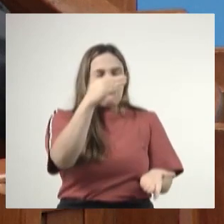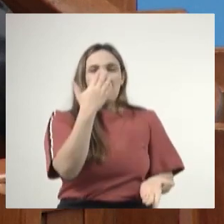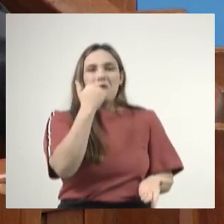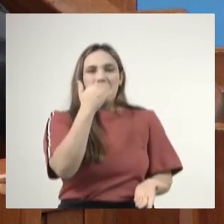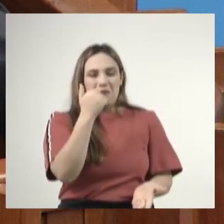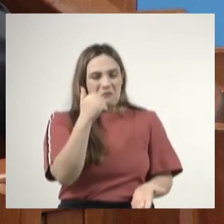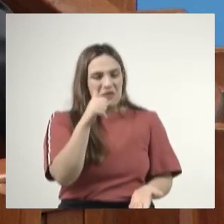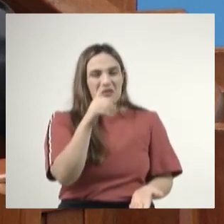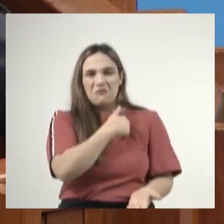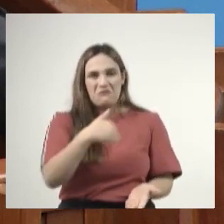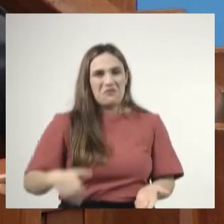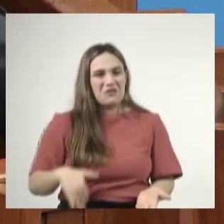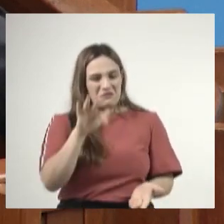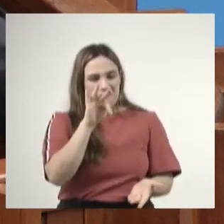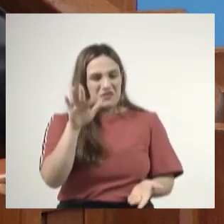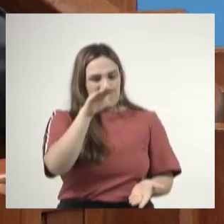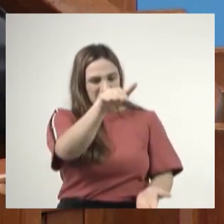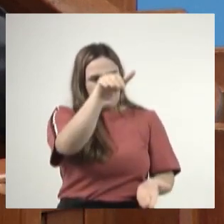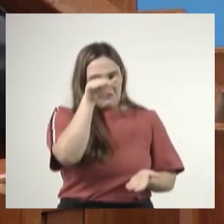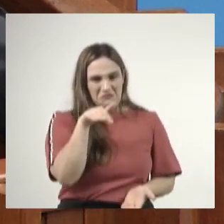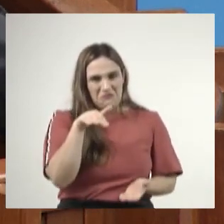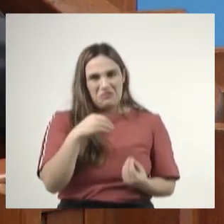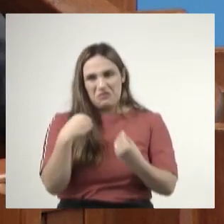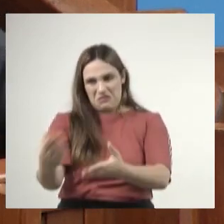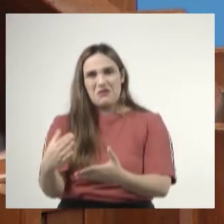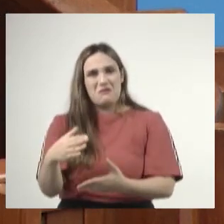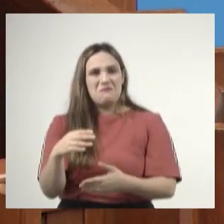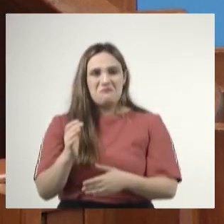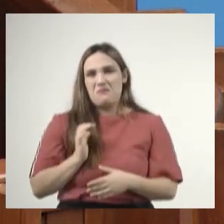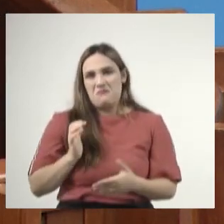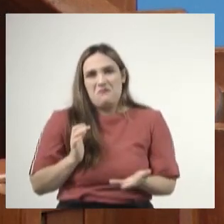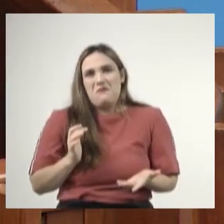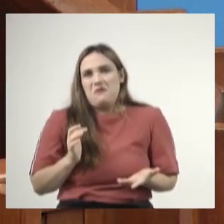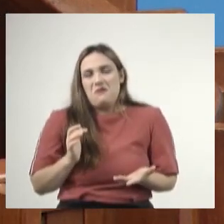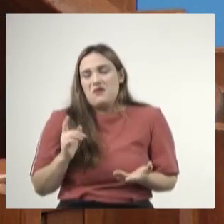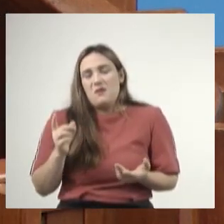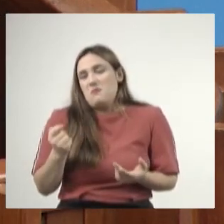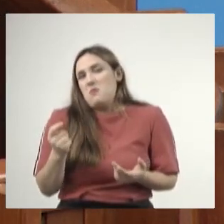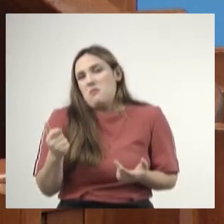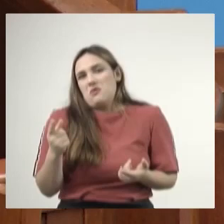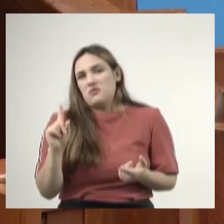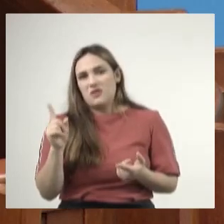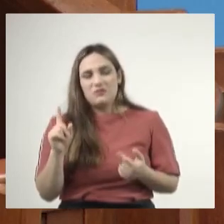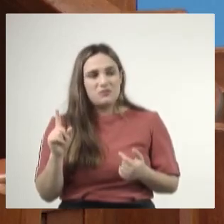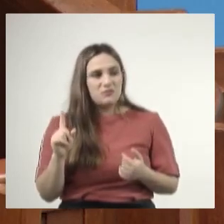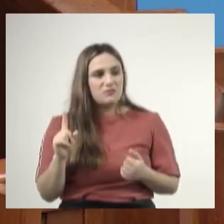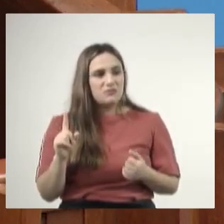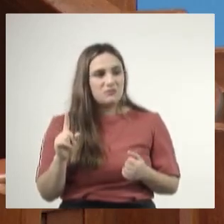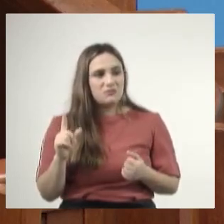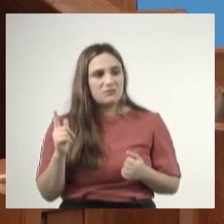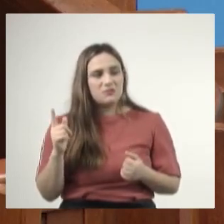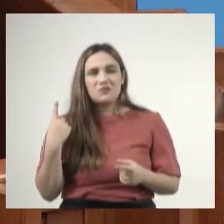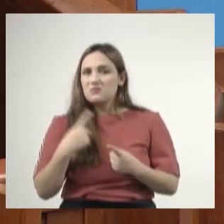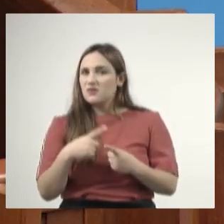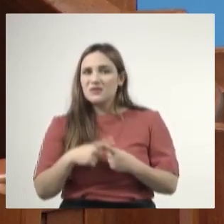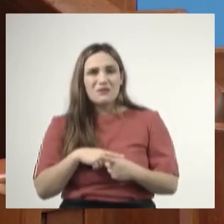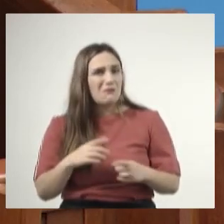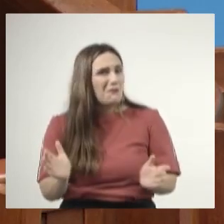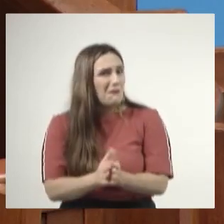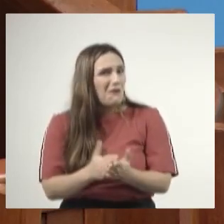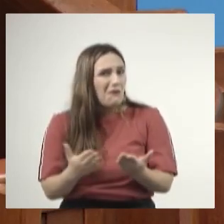não viveriam de cesta básica do governo estadual. E você entra nas terras deles, é a maior miséria que